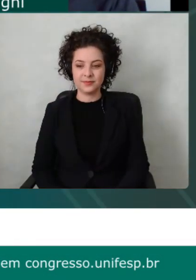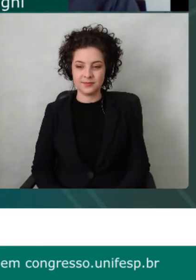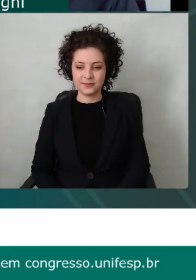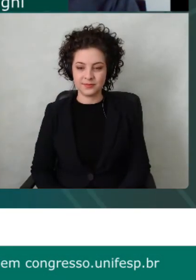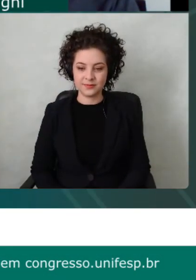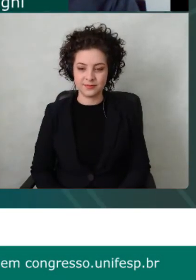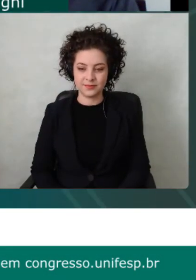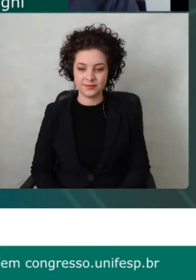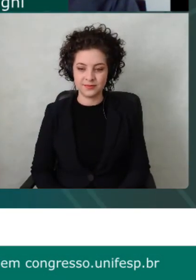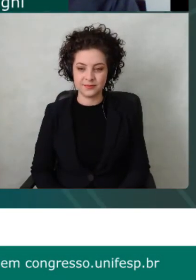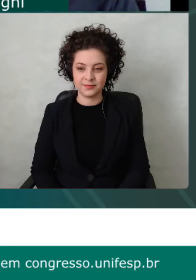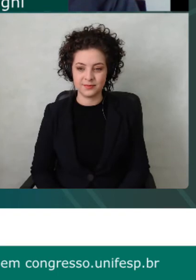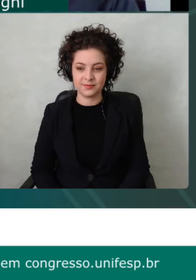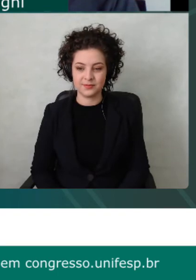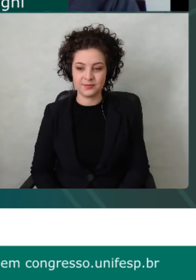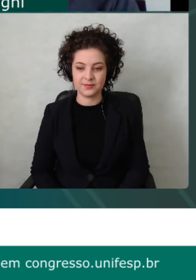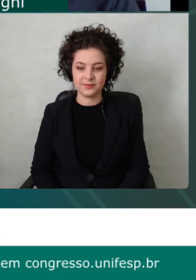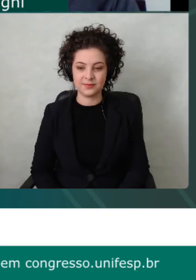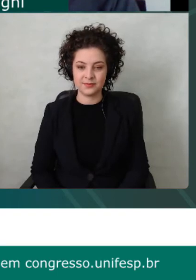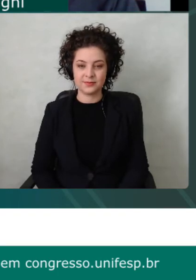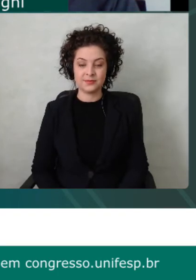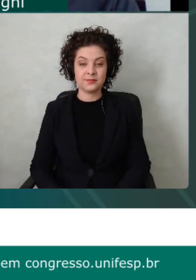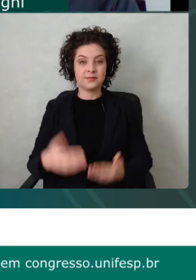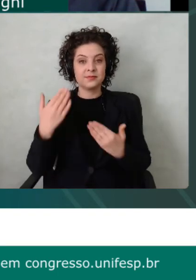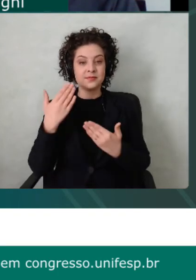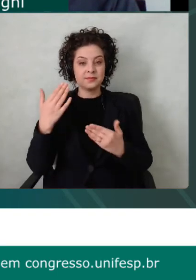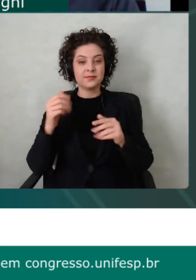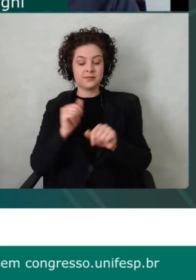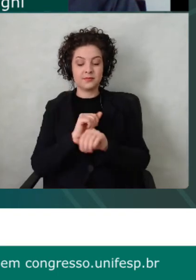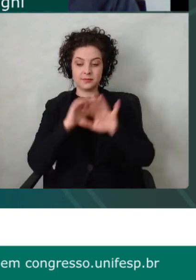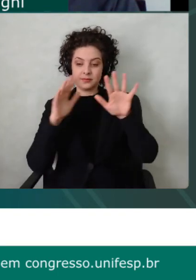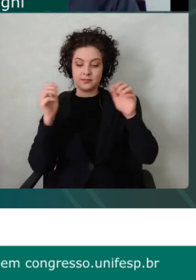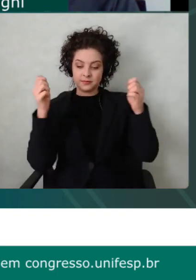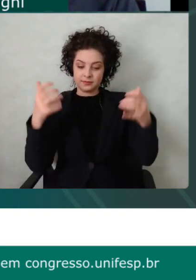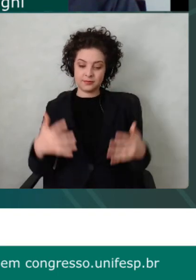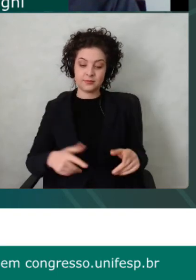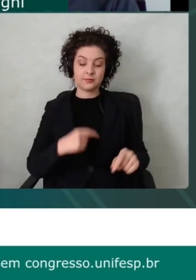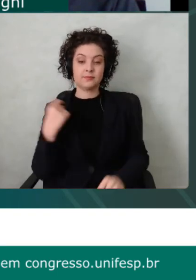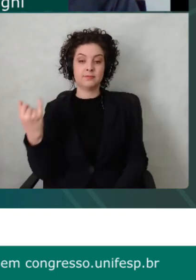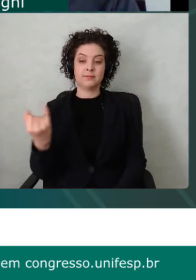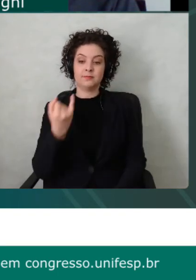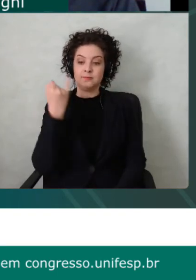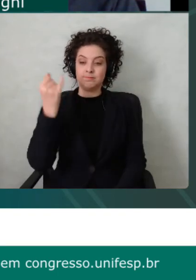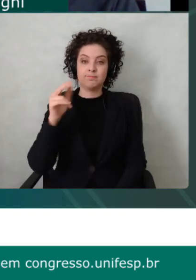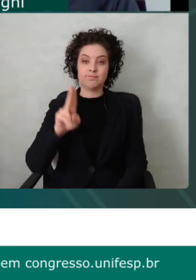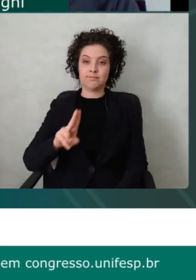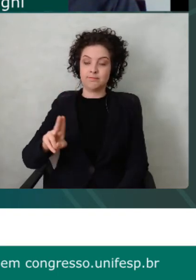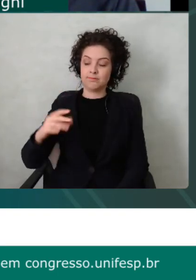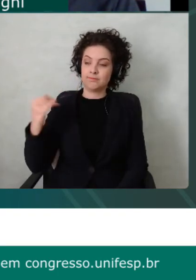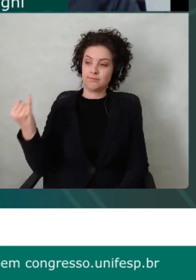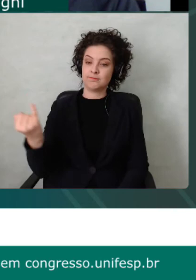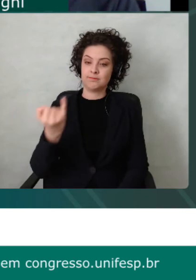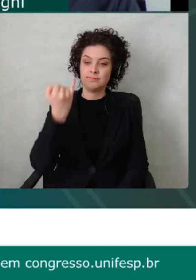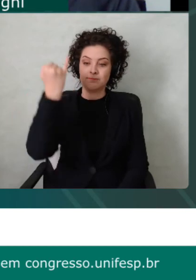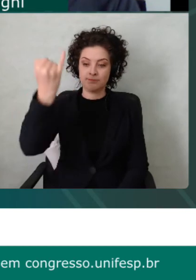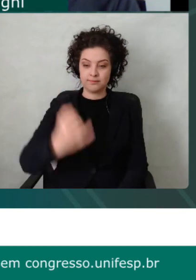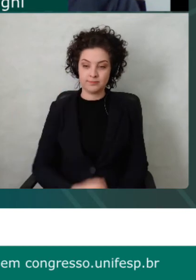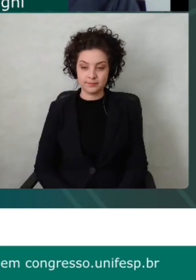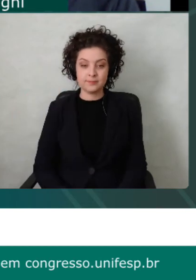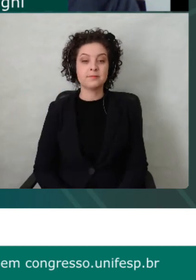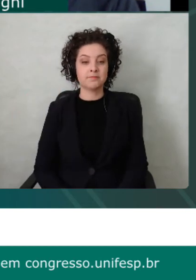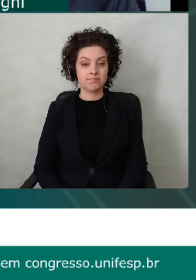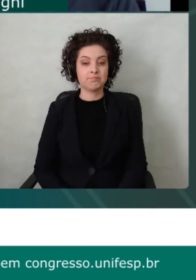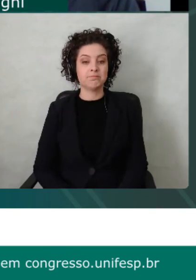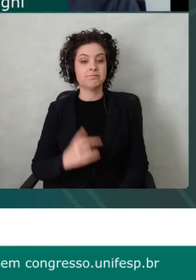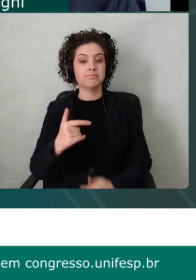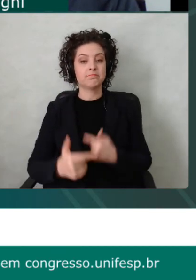Muito obrigado, Arnaldo. Acho que você deixou bem claro aqui a importância da universidade, né? A importância da gente trabalhar